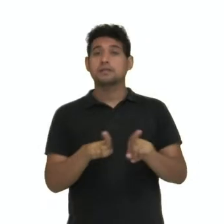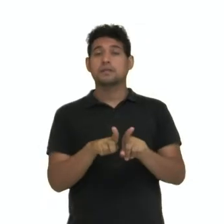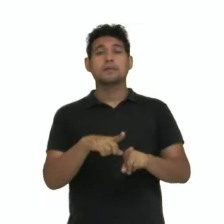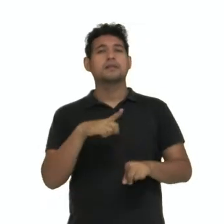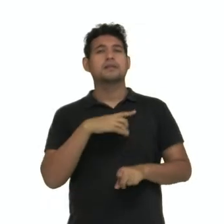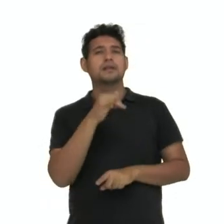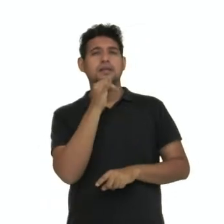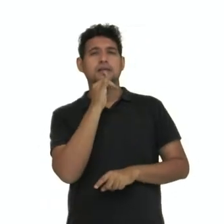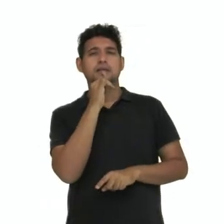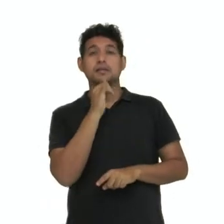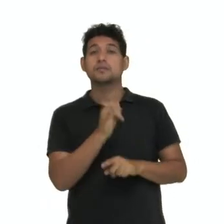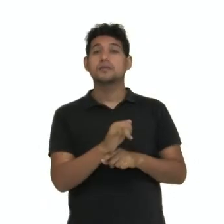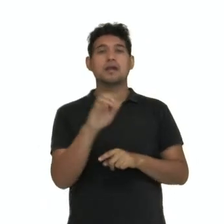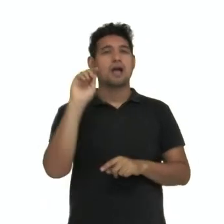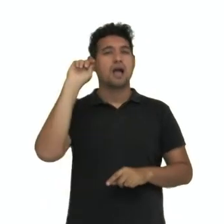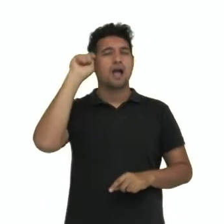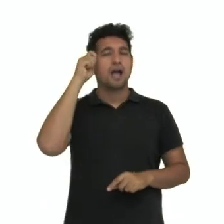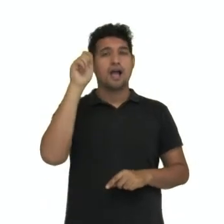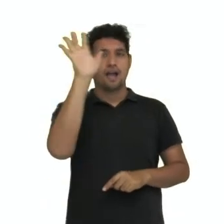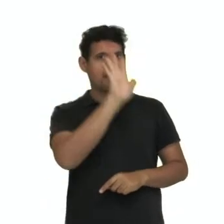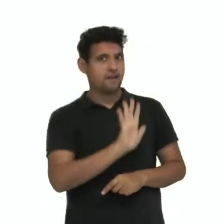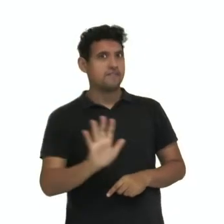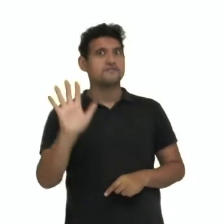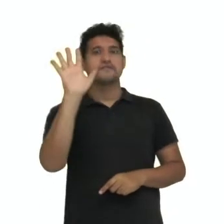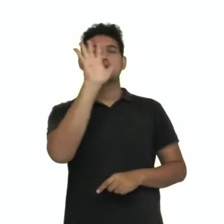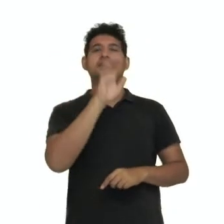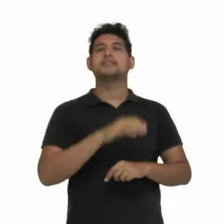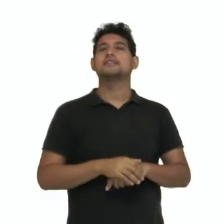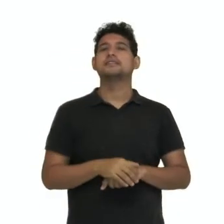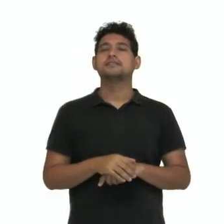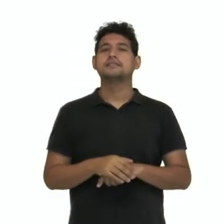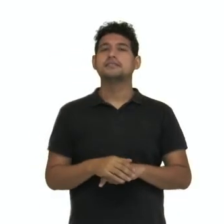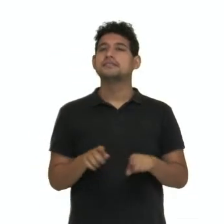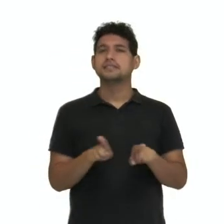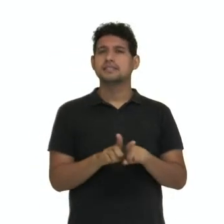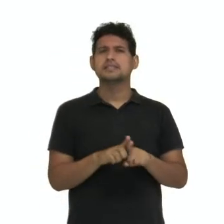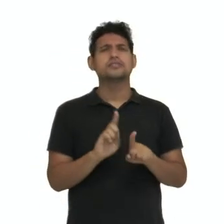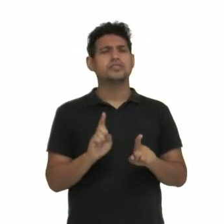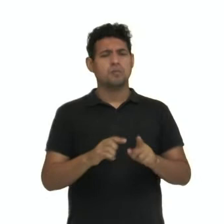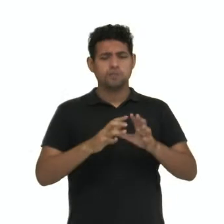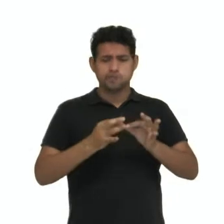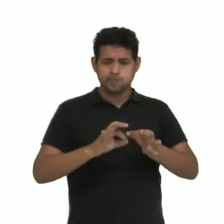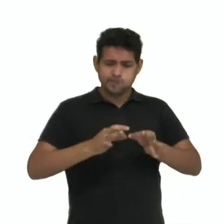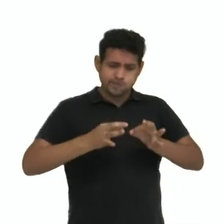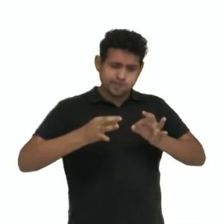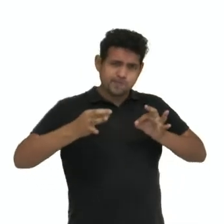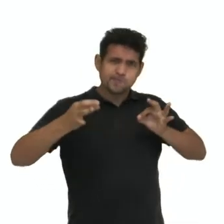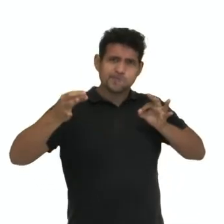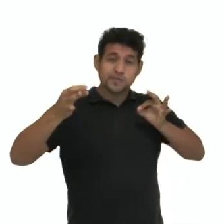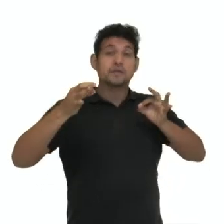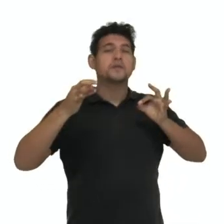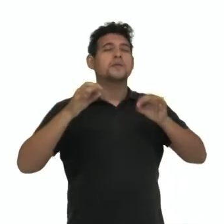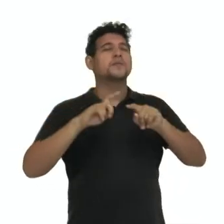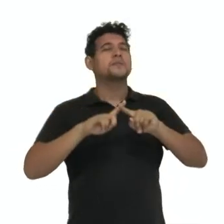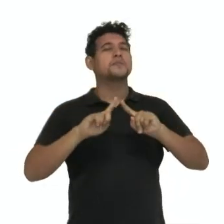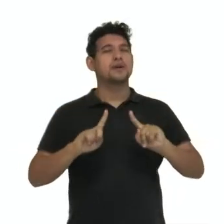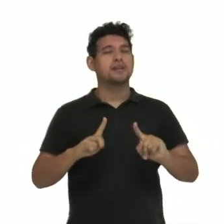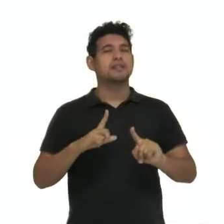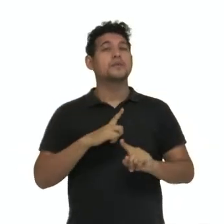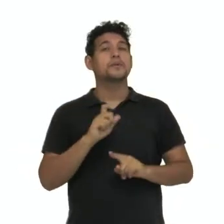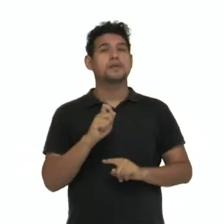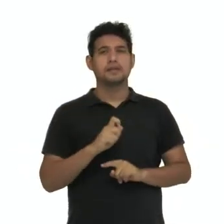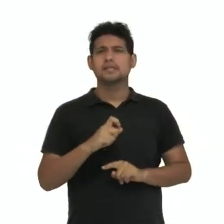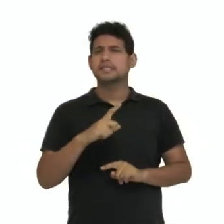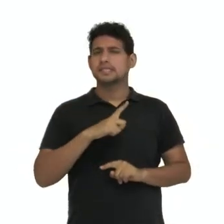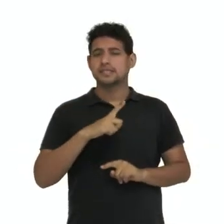o exemplo do continente africano. Observe que ele é um continente gigantesco, mas ele permeia e tem